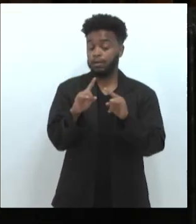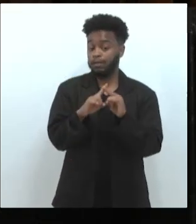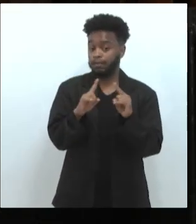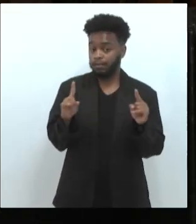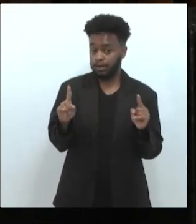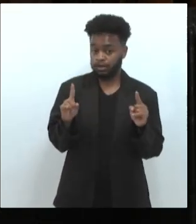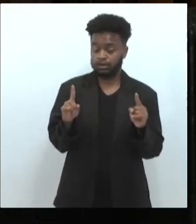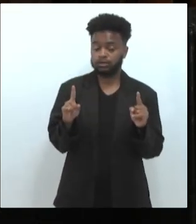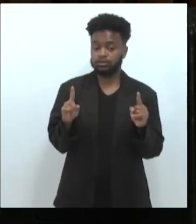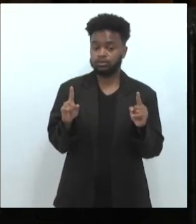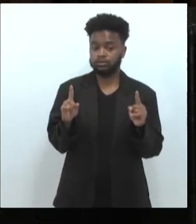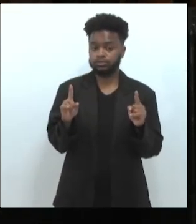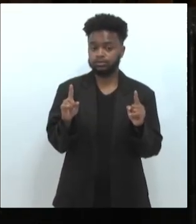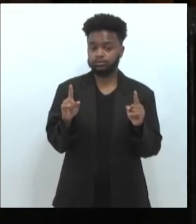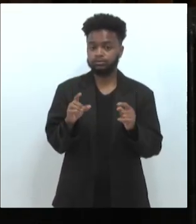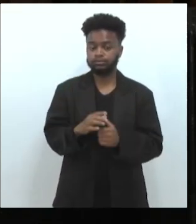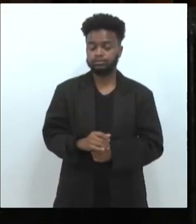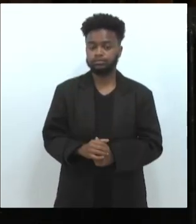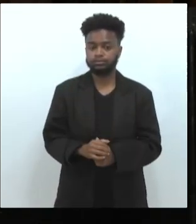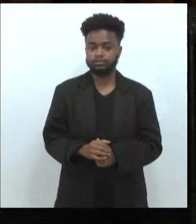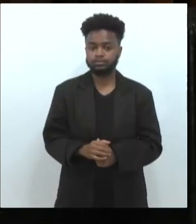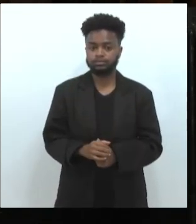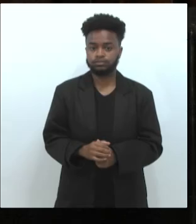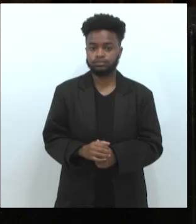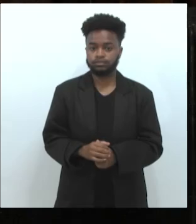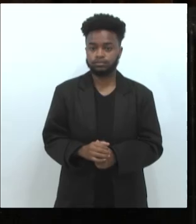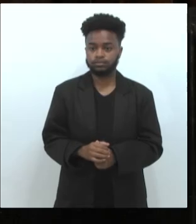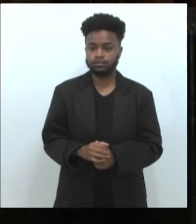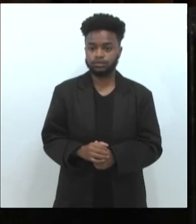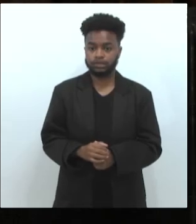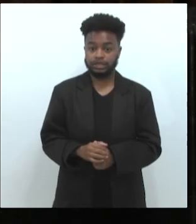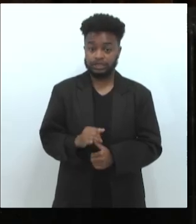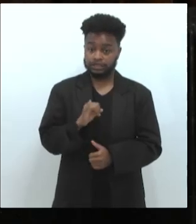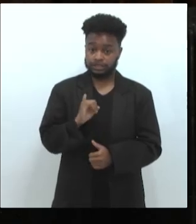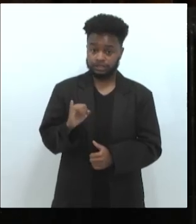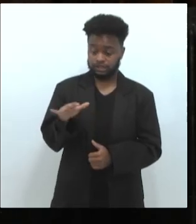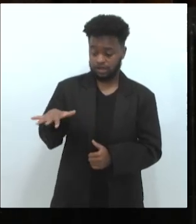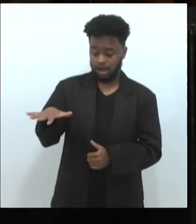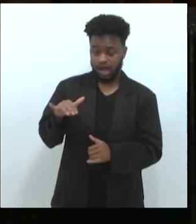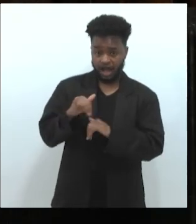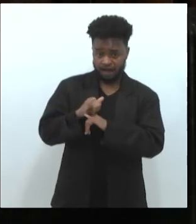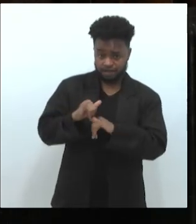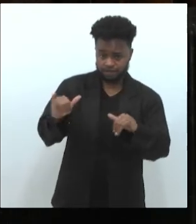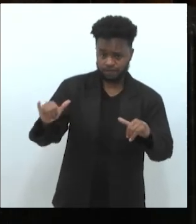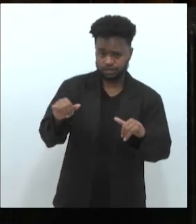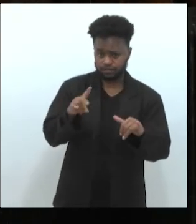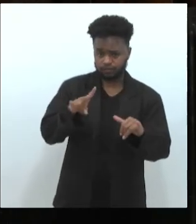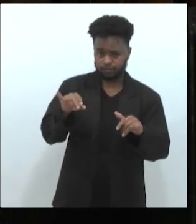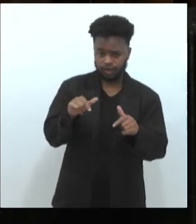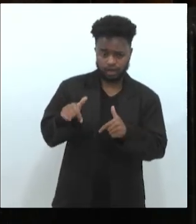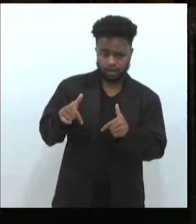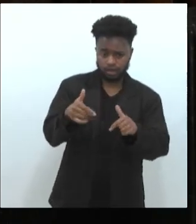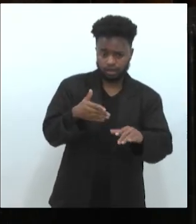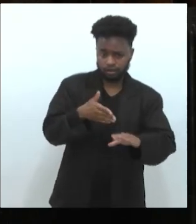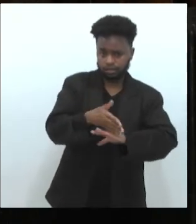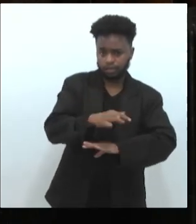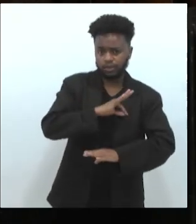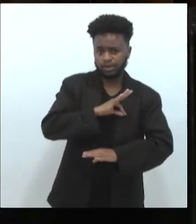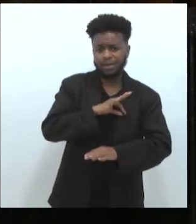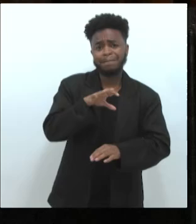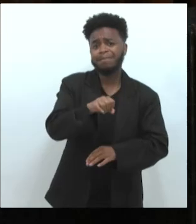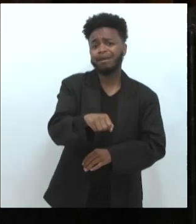Entretanto, quando se avisa que terá uma operação, meu Deus do céu, vai pegar